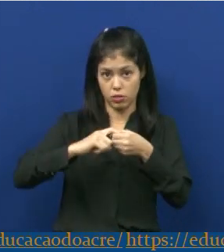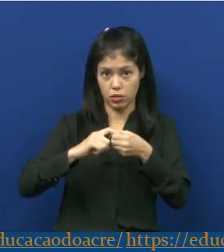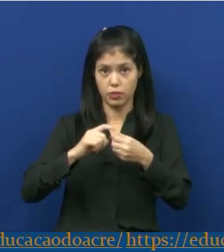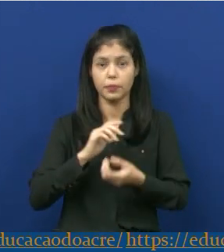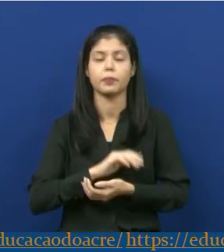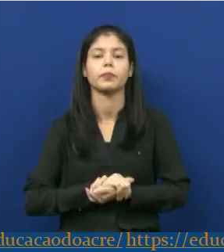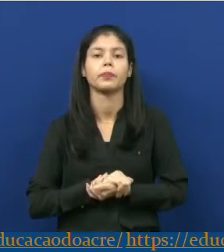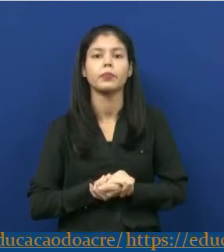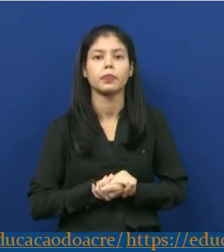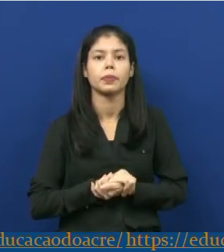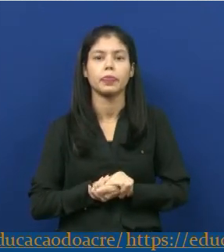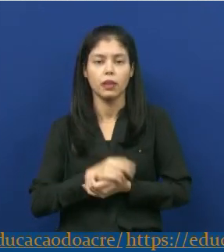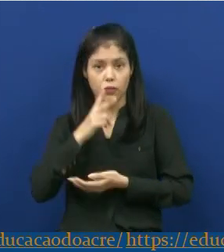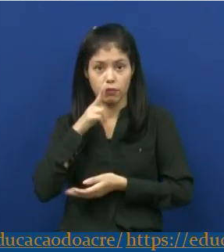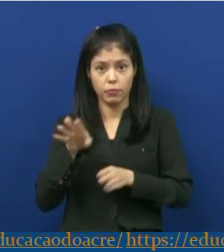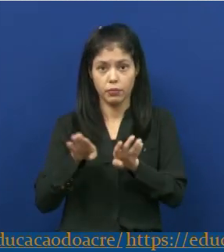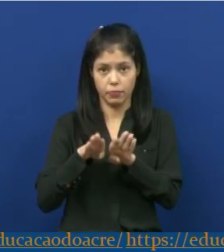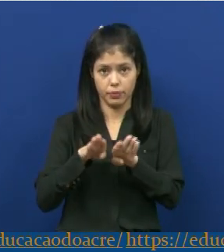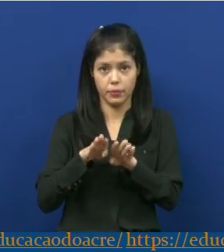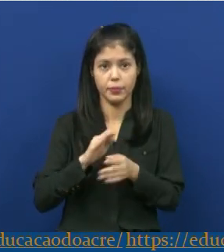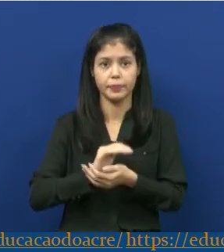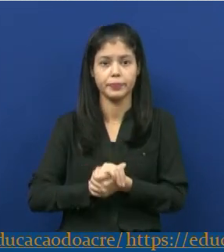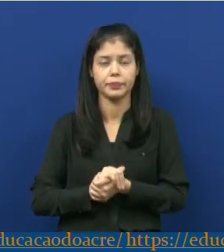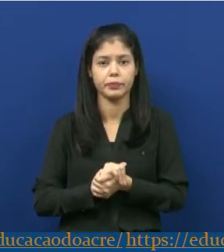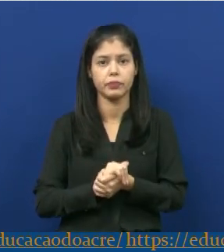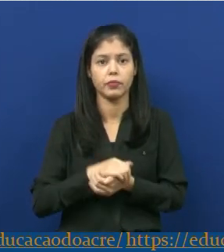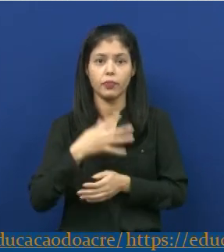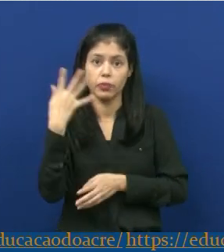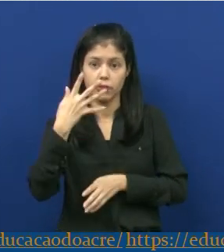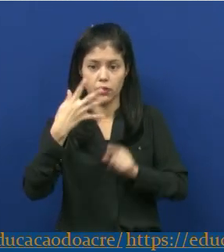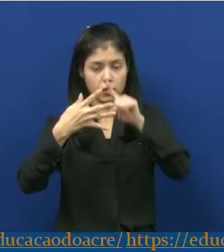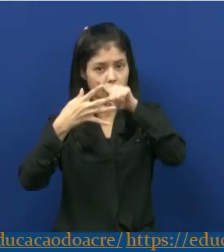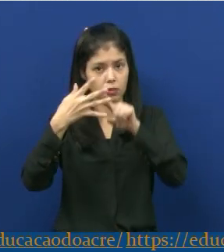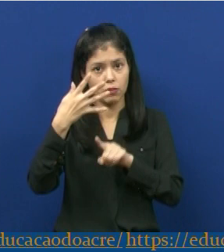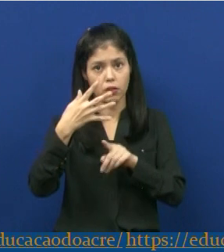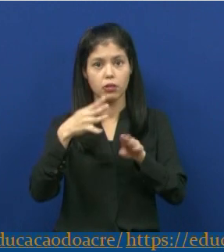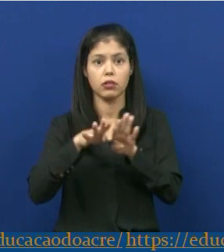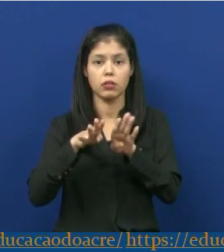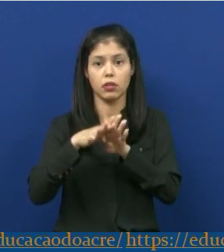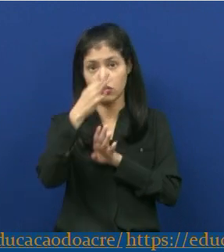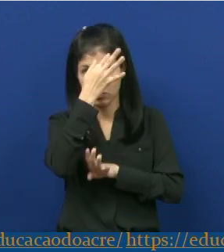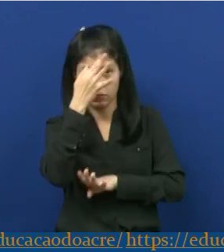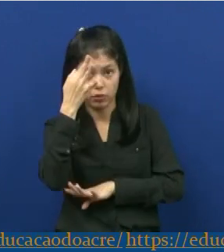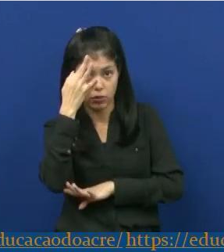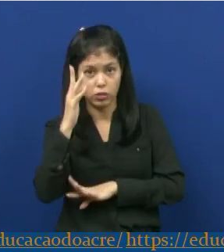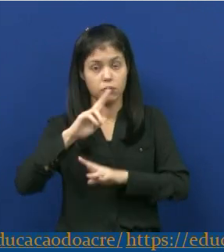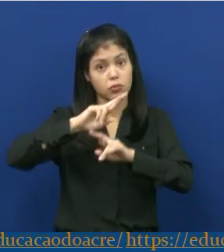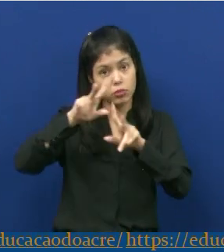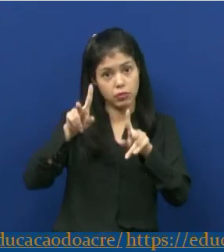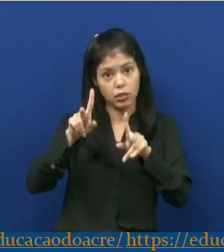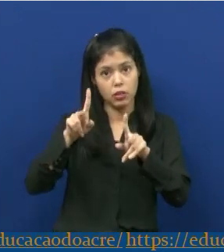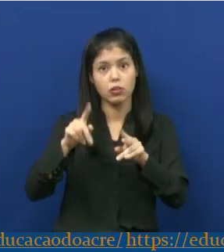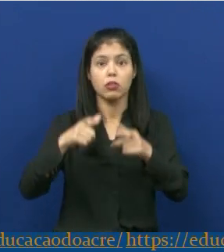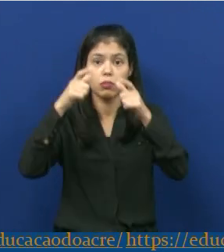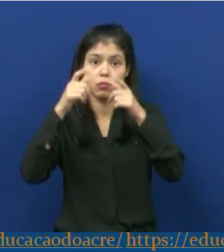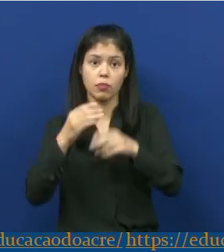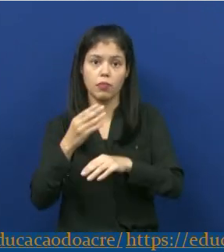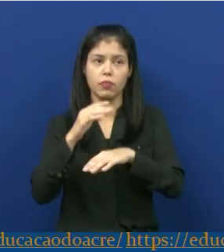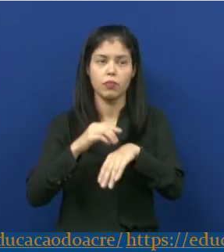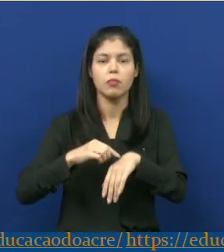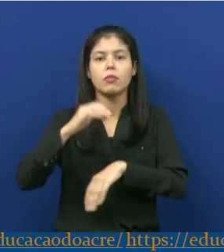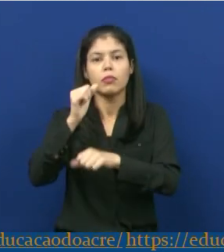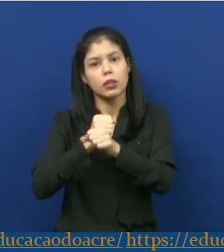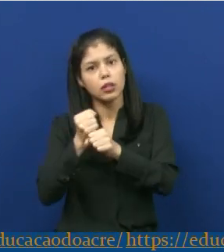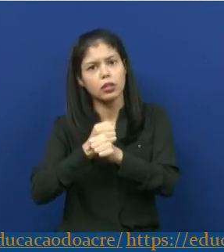né? Vimos aí 4 concepções de filósofos diferentes, em épocas diferentes. A